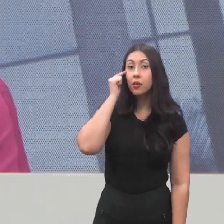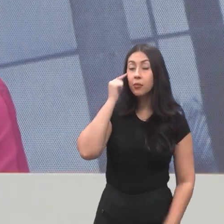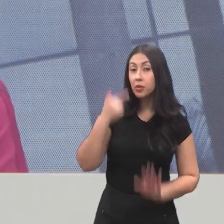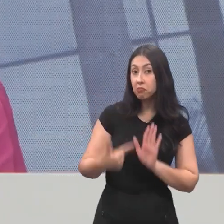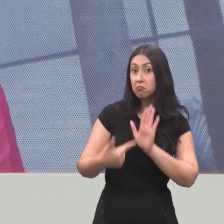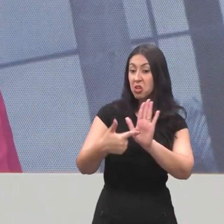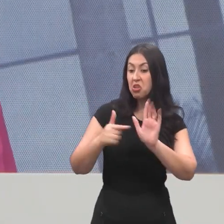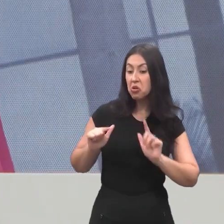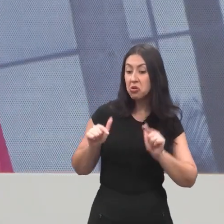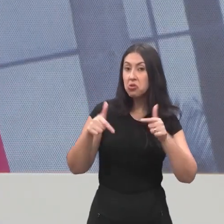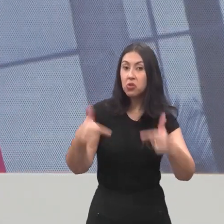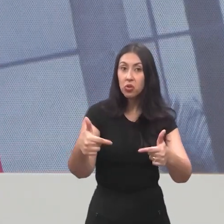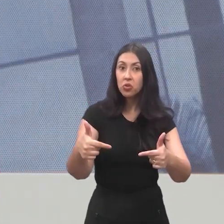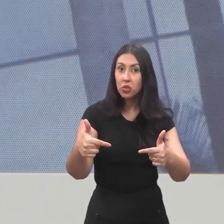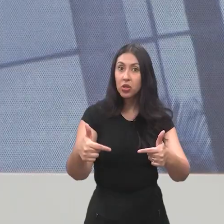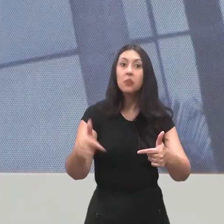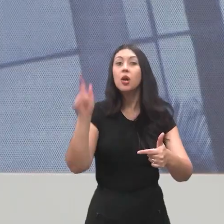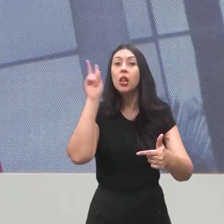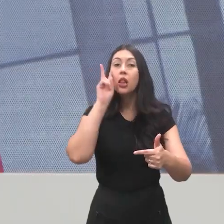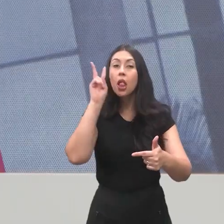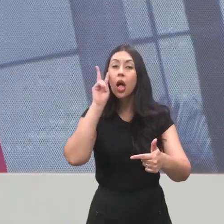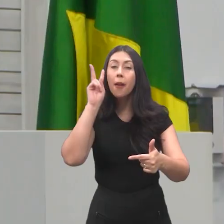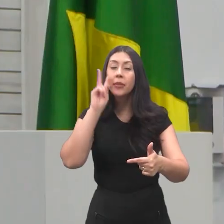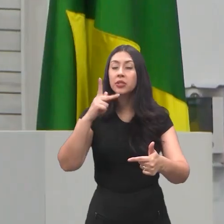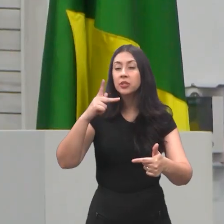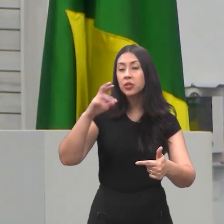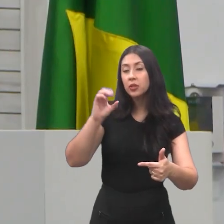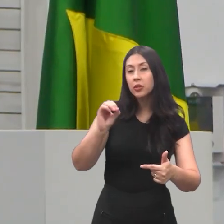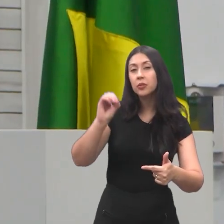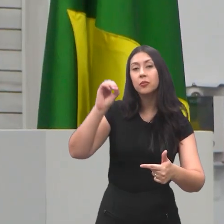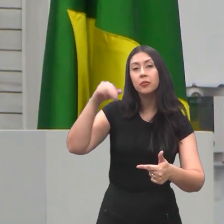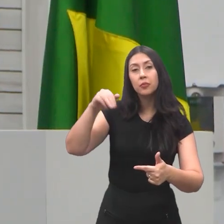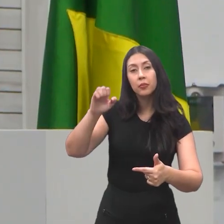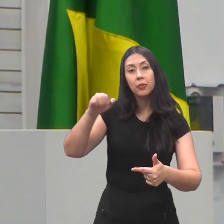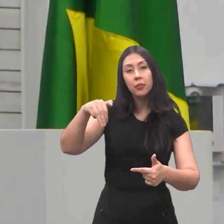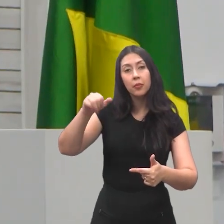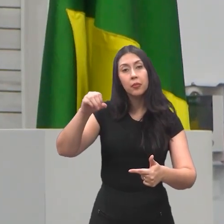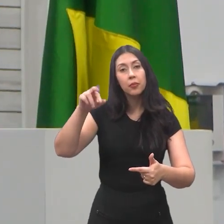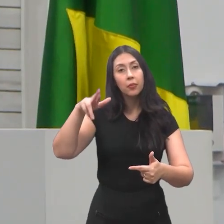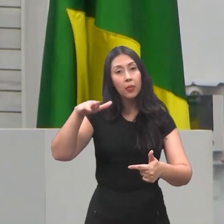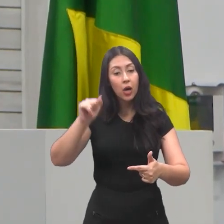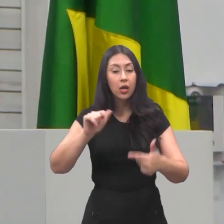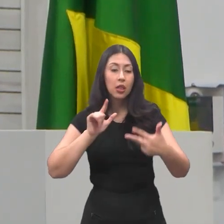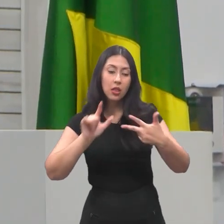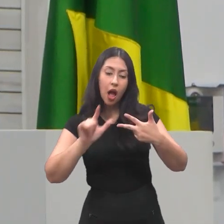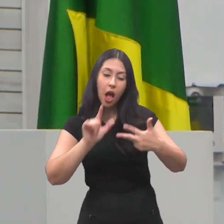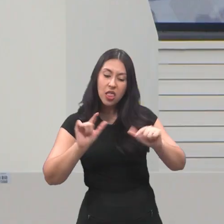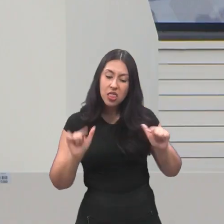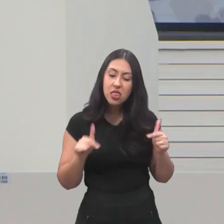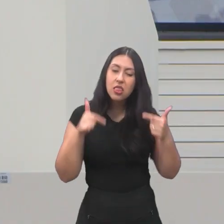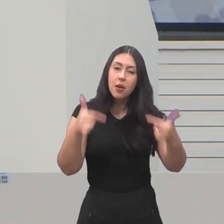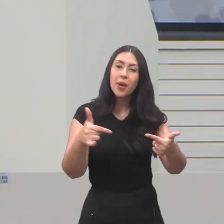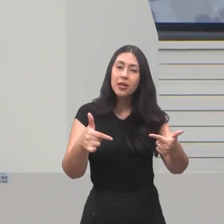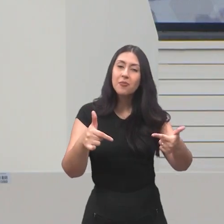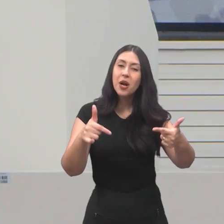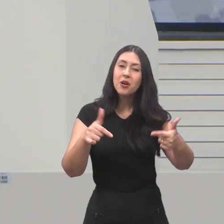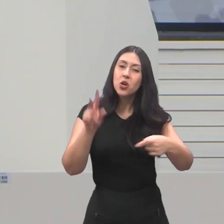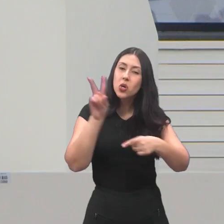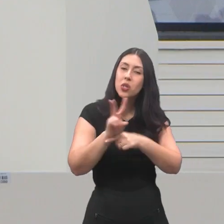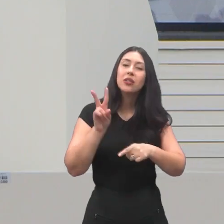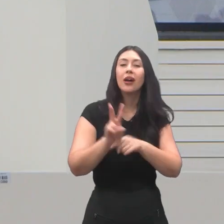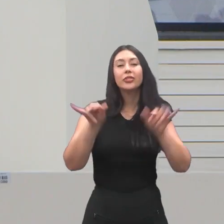por meio de iniciativas como o próprio Promemória, o Poder Legislativo trabalha ativamente na preservação